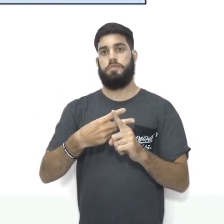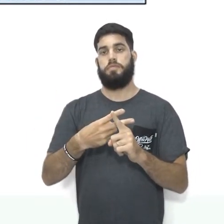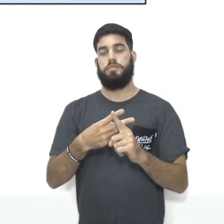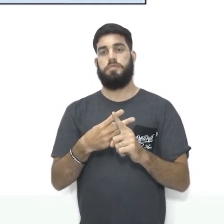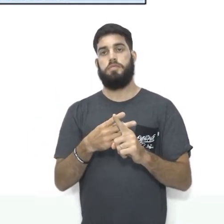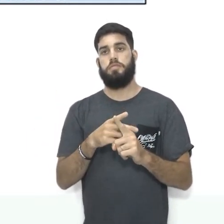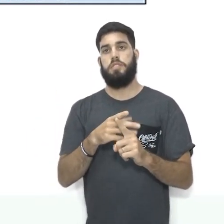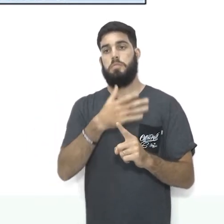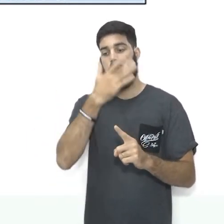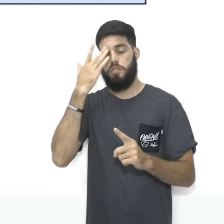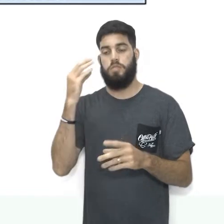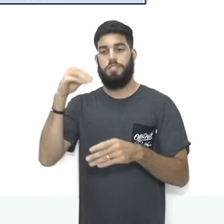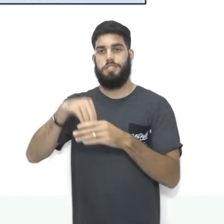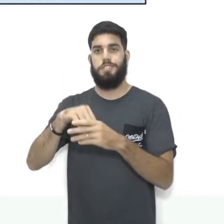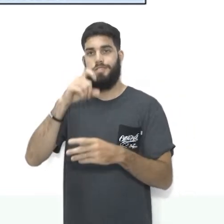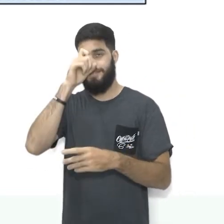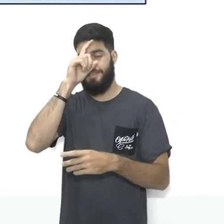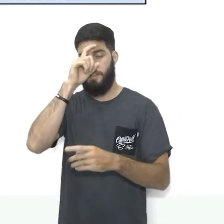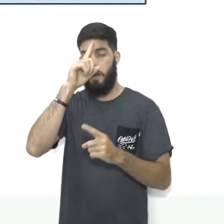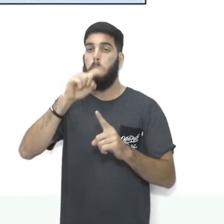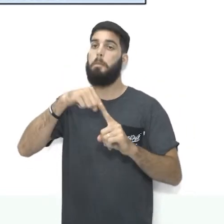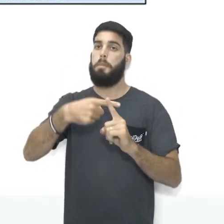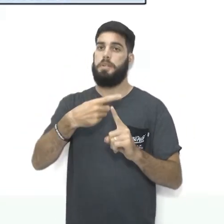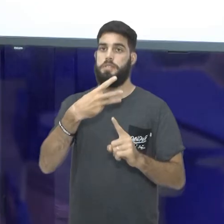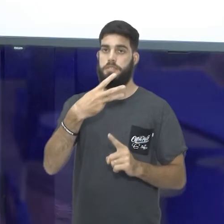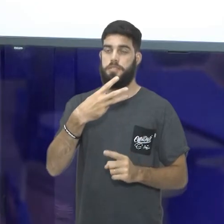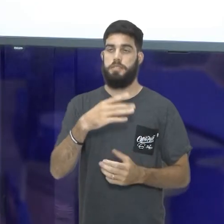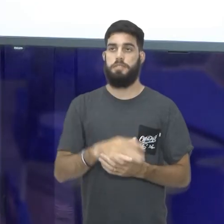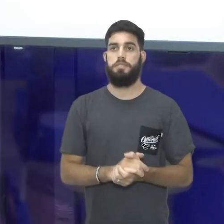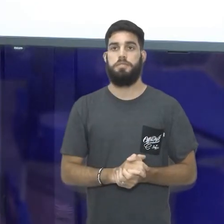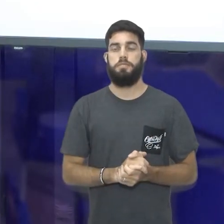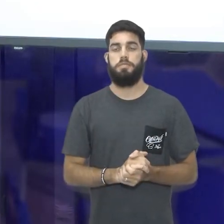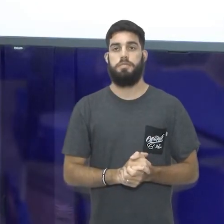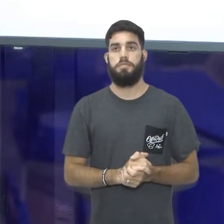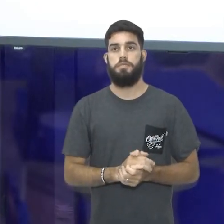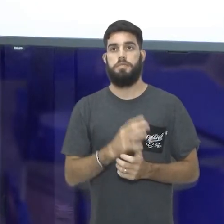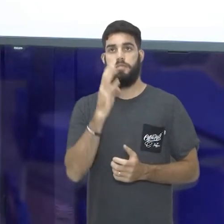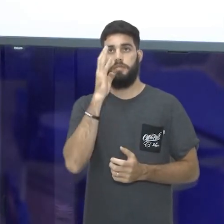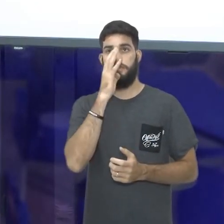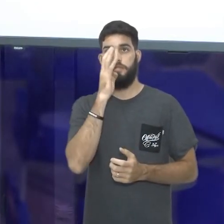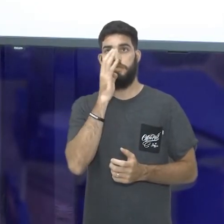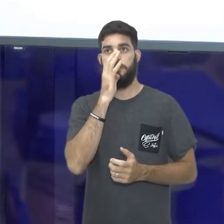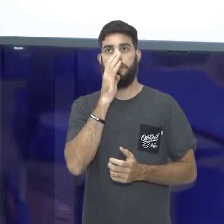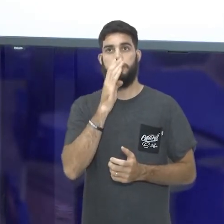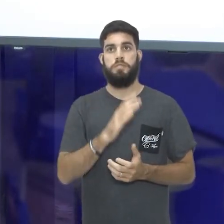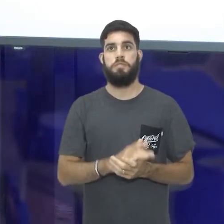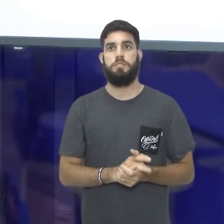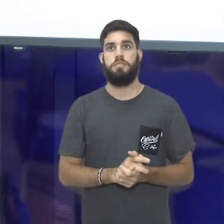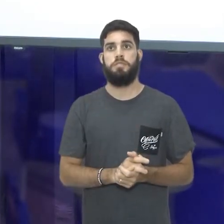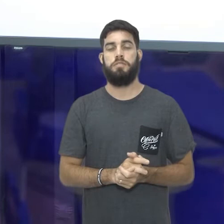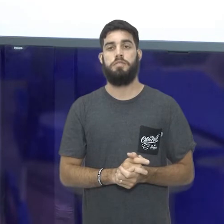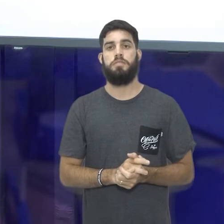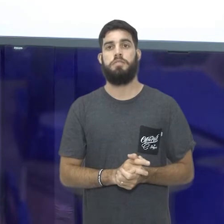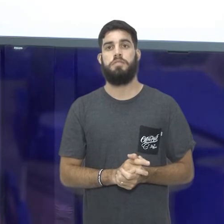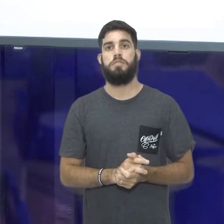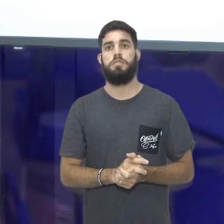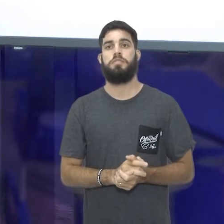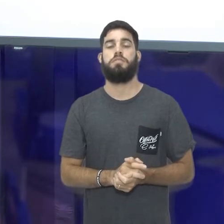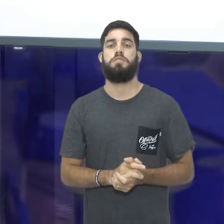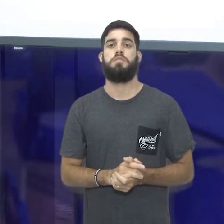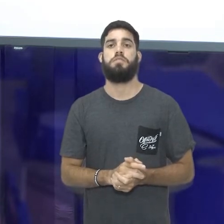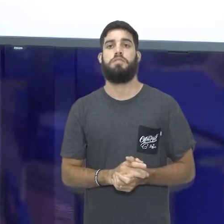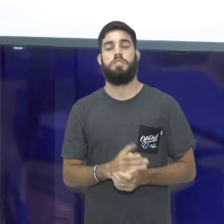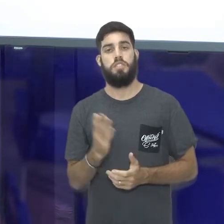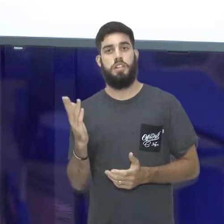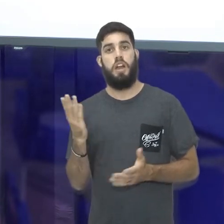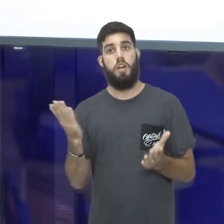de internados somado ao número 3. Então, observando aqui nesse caso os dois problemas, vamos resolver